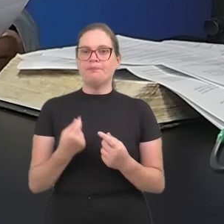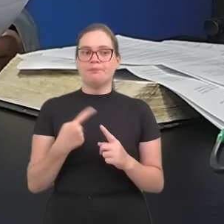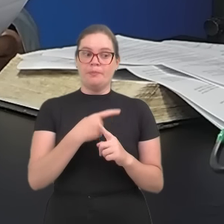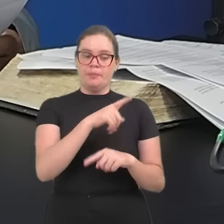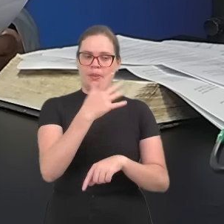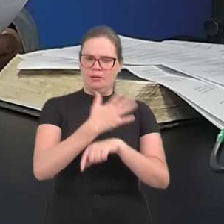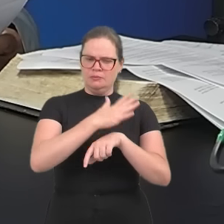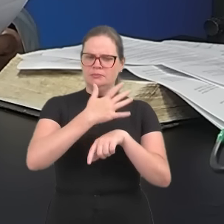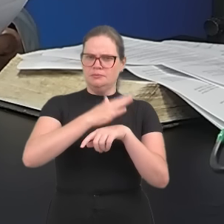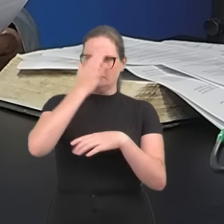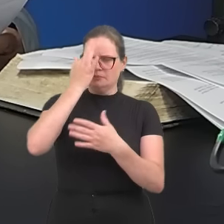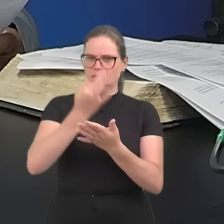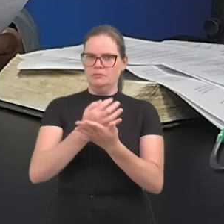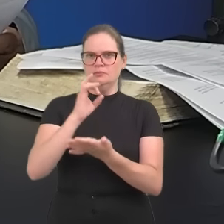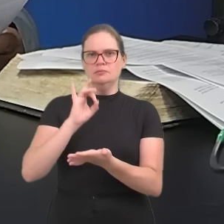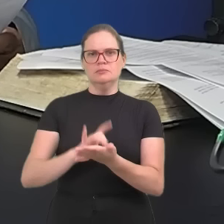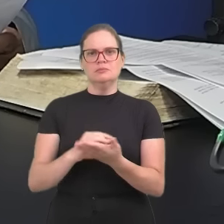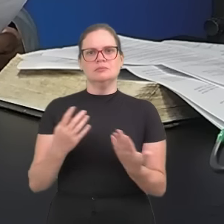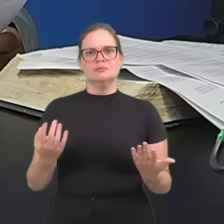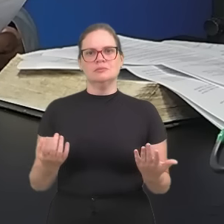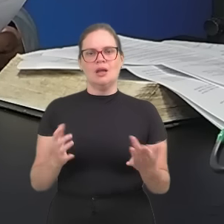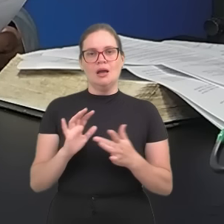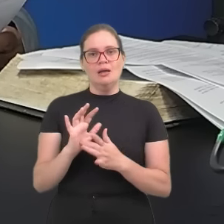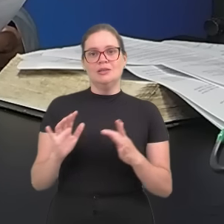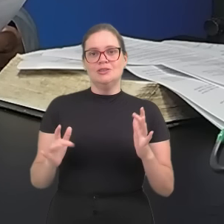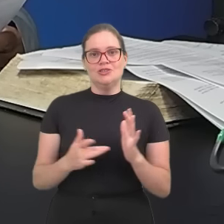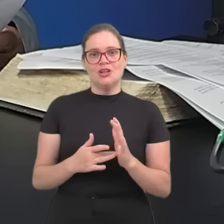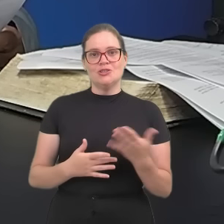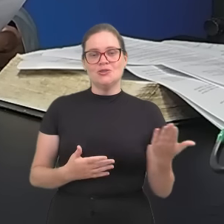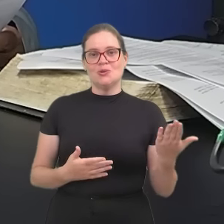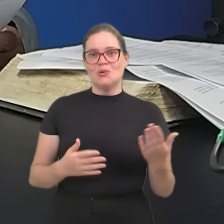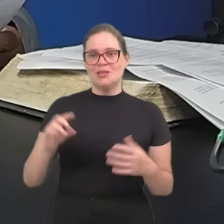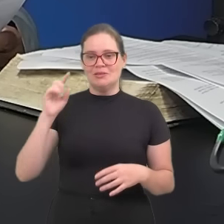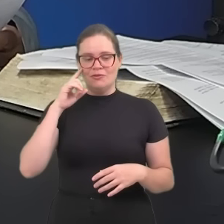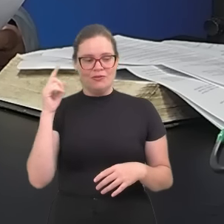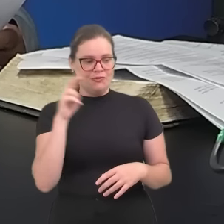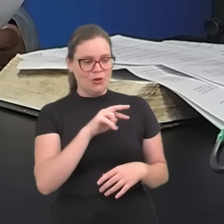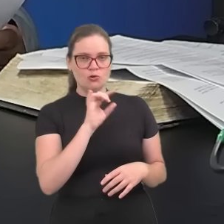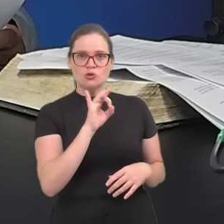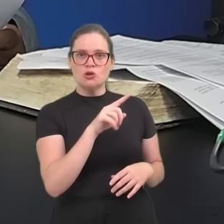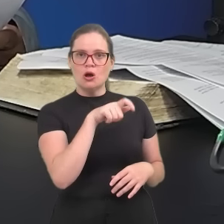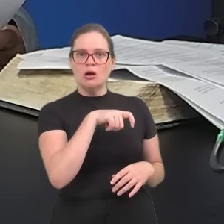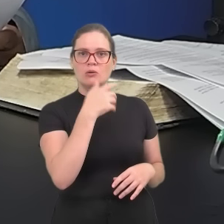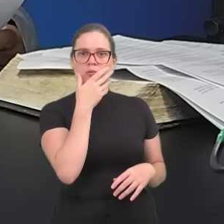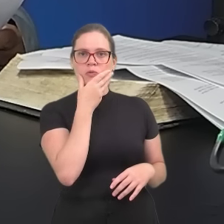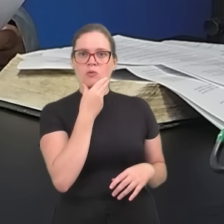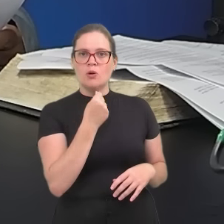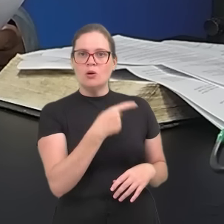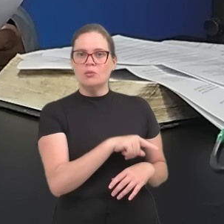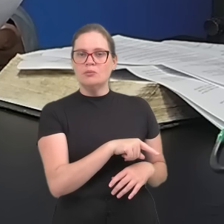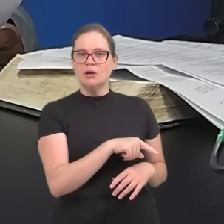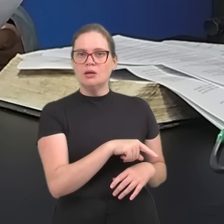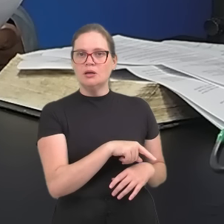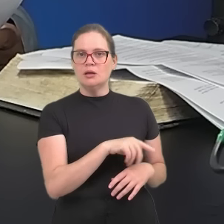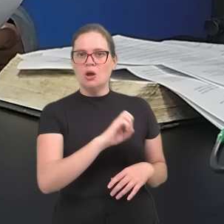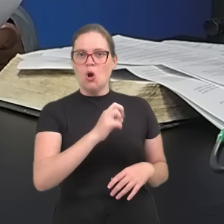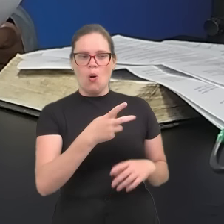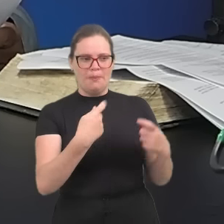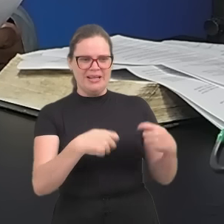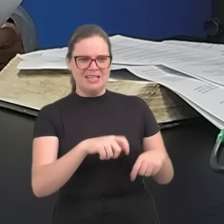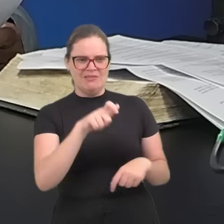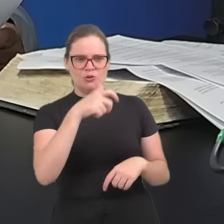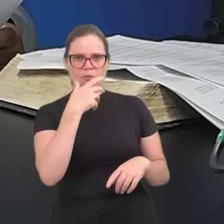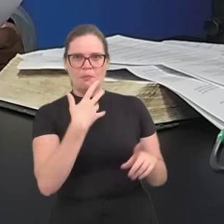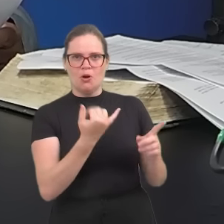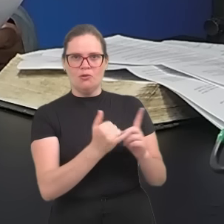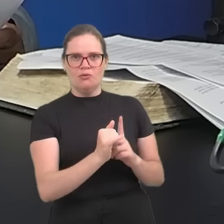plena fé. Agora, para Jesus, ele não se tratava apenas de um homem, só de um profeta, muito menos apenas de alguém enviado